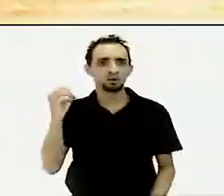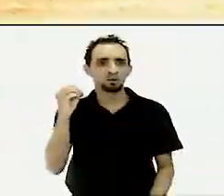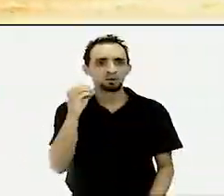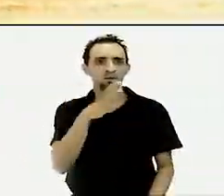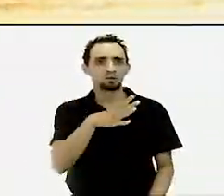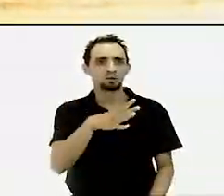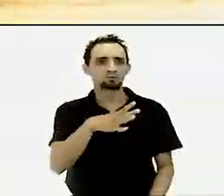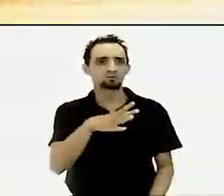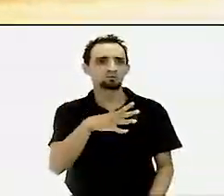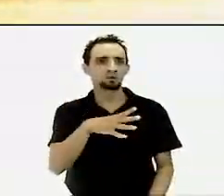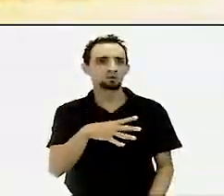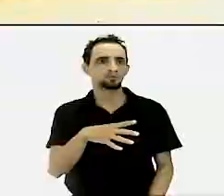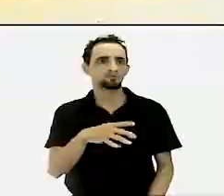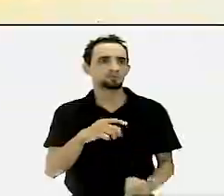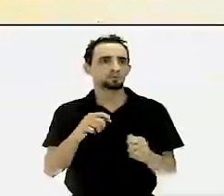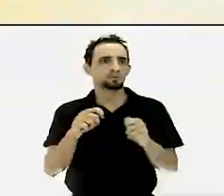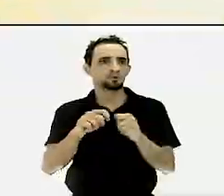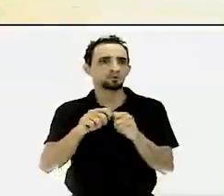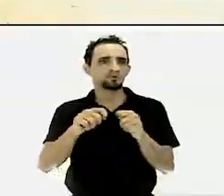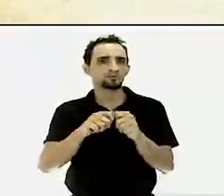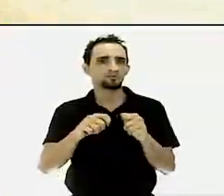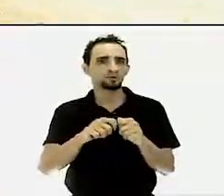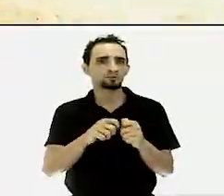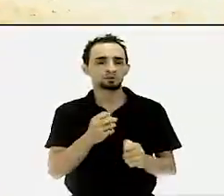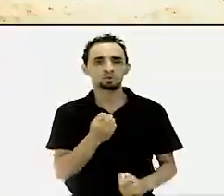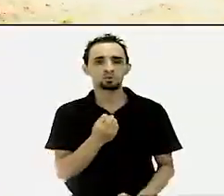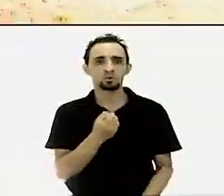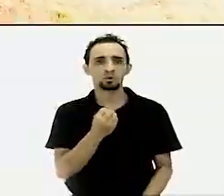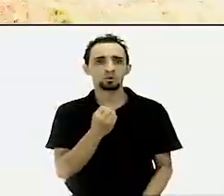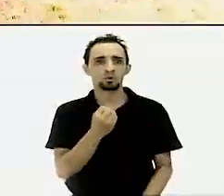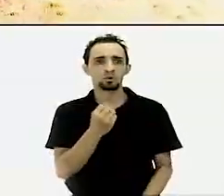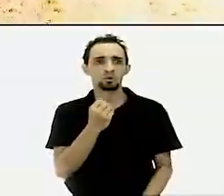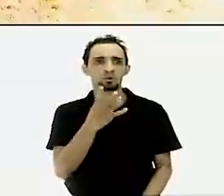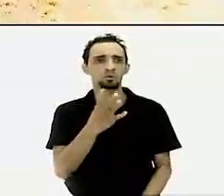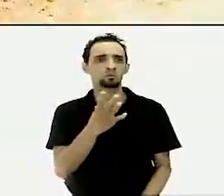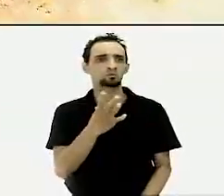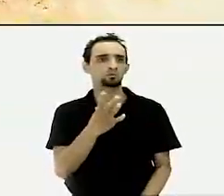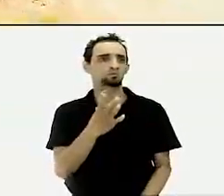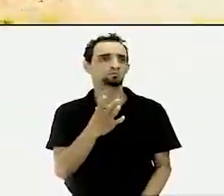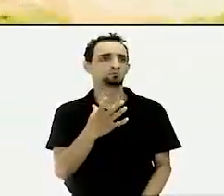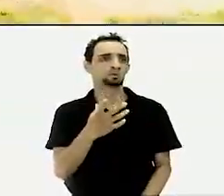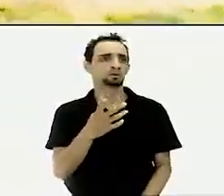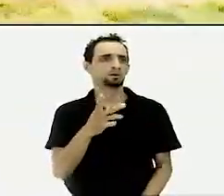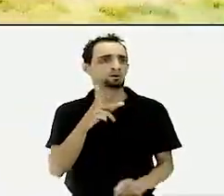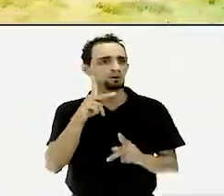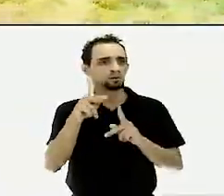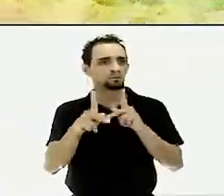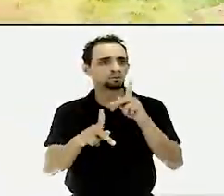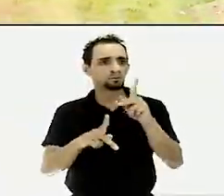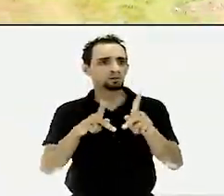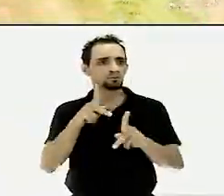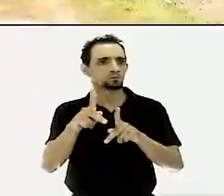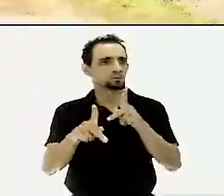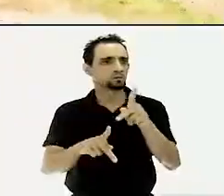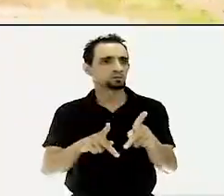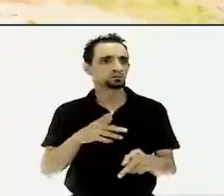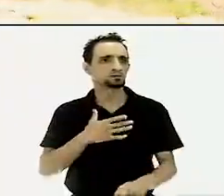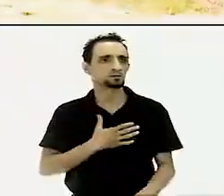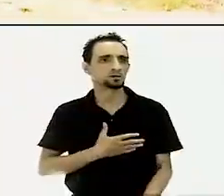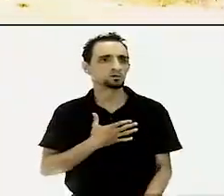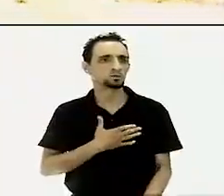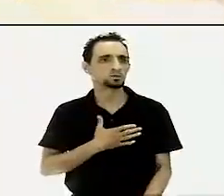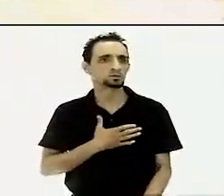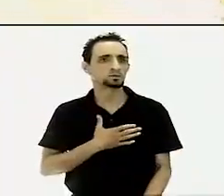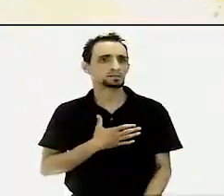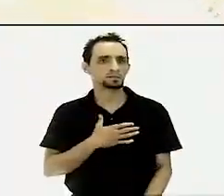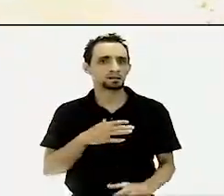mundo. Só para registrar, porque o Doicão era vereador, contrário ao Altair, mandaram embora o pai